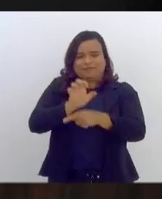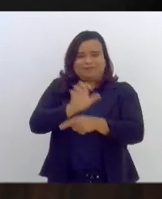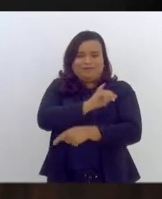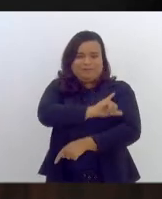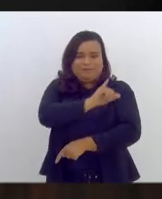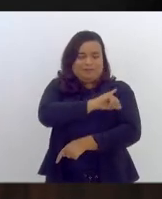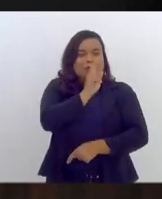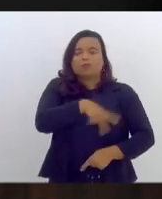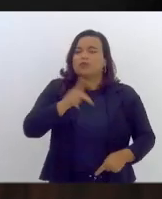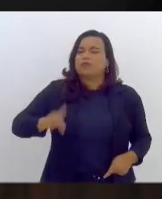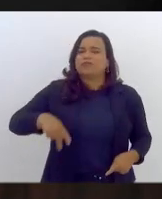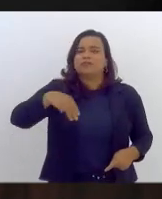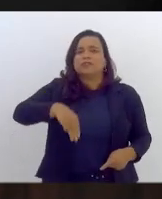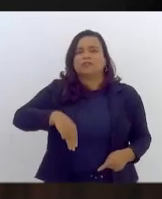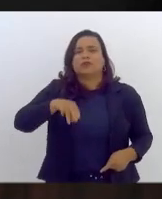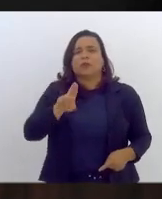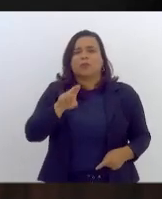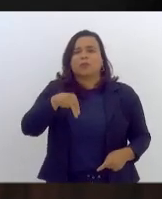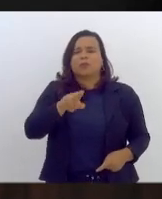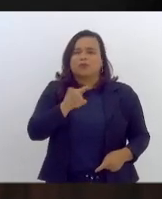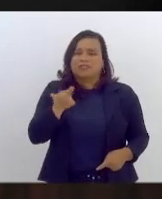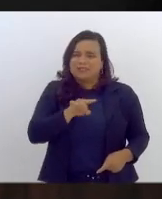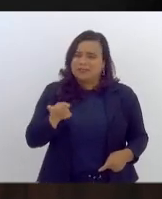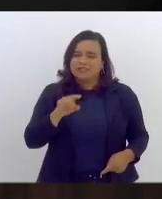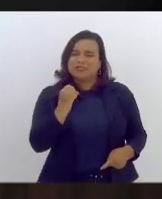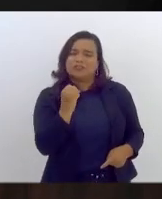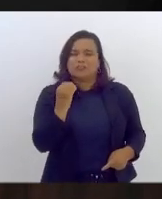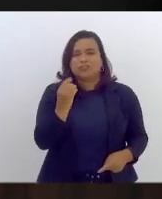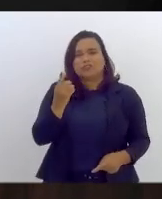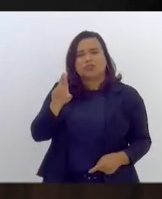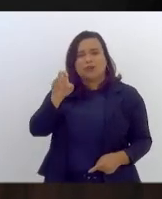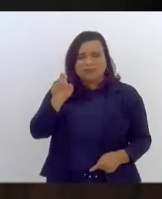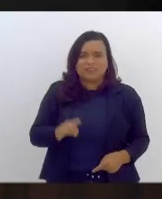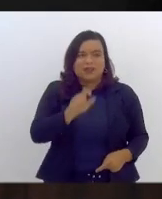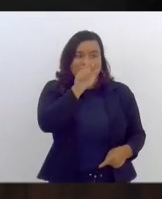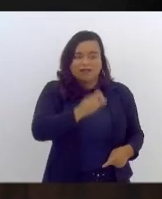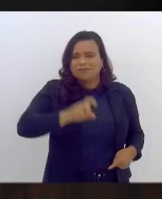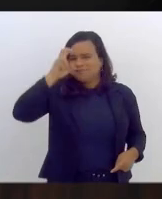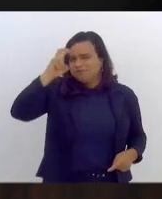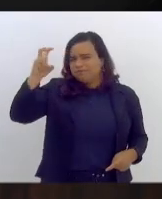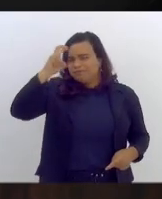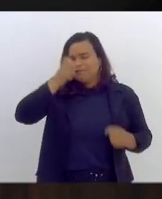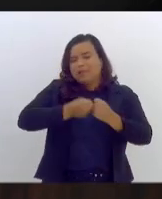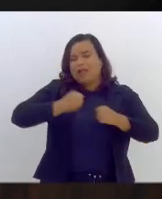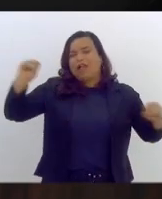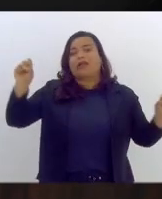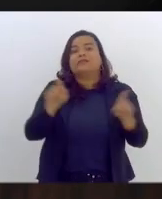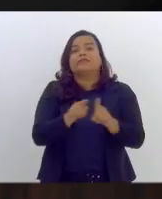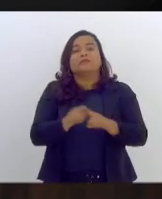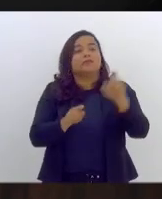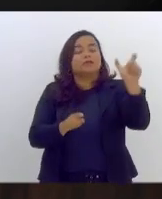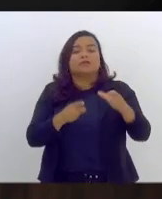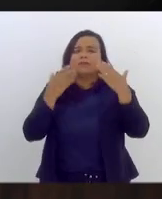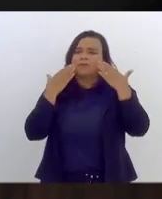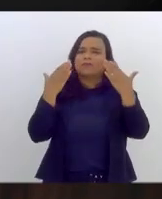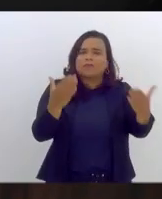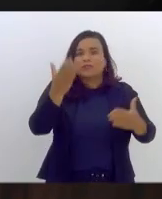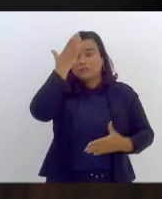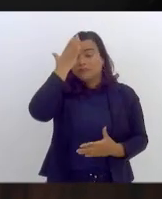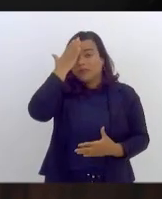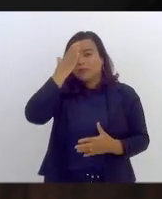Muniz Sodré, esse intelectual gigante. E, muito além disso, ele encarna a noção de Ubuntu